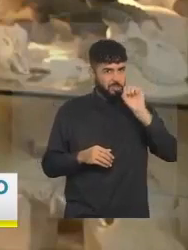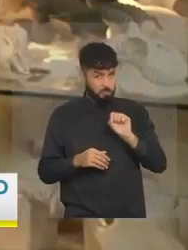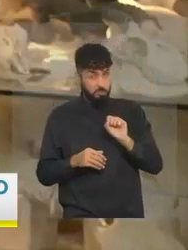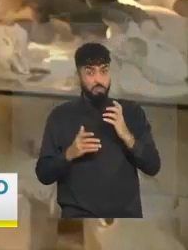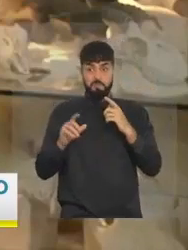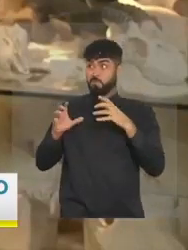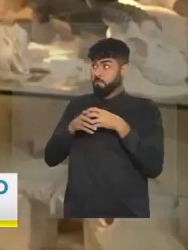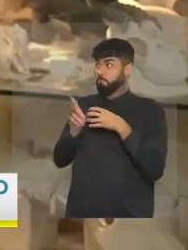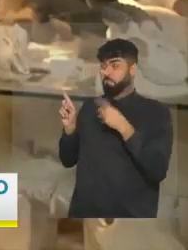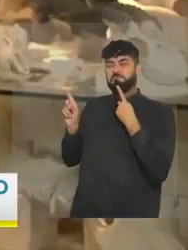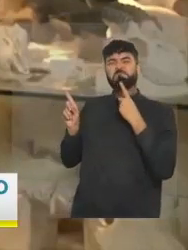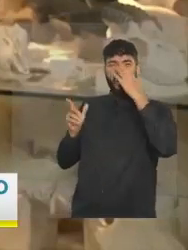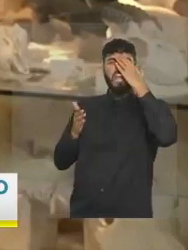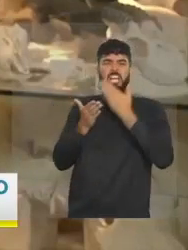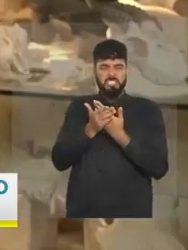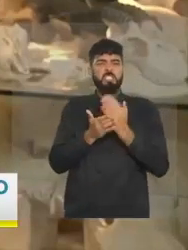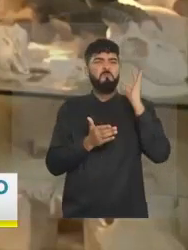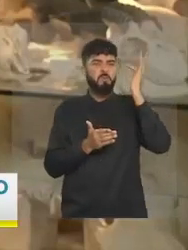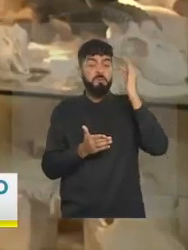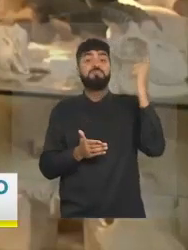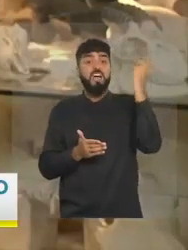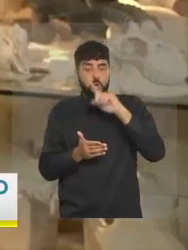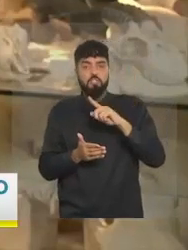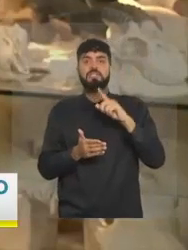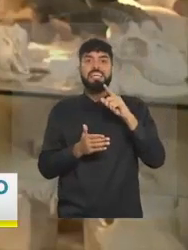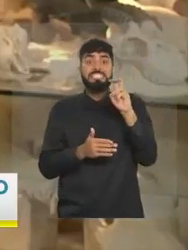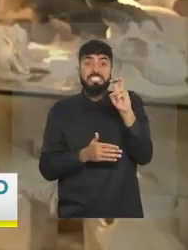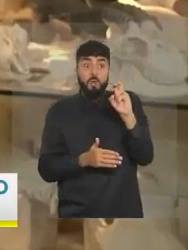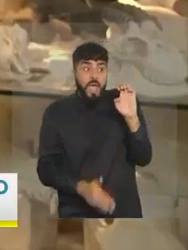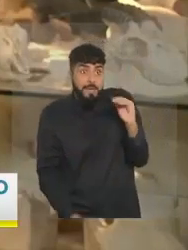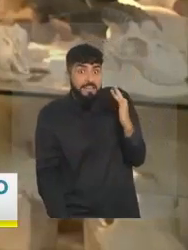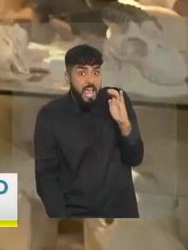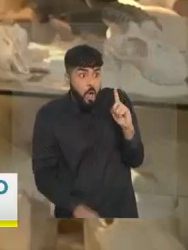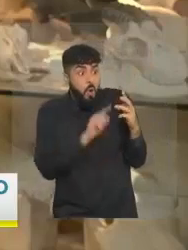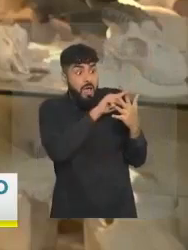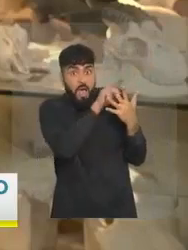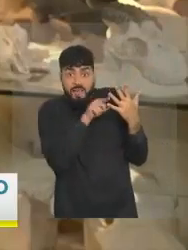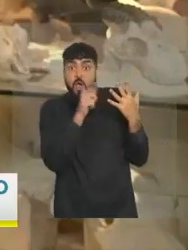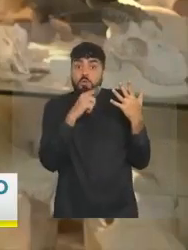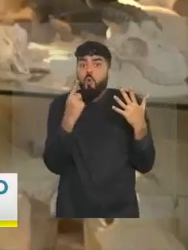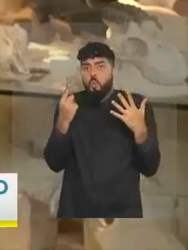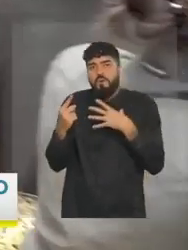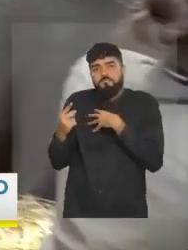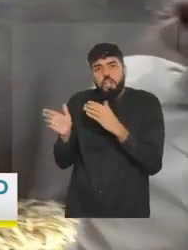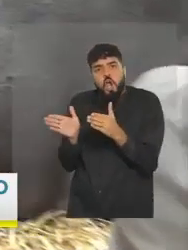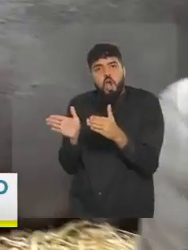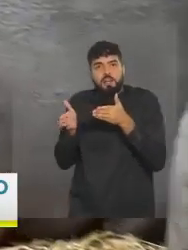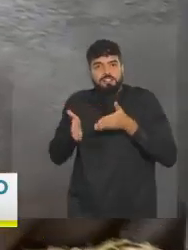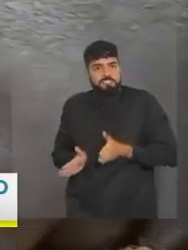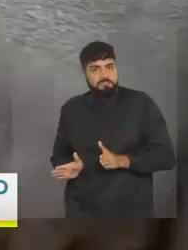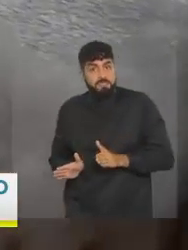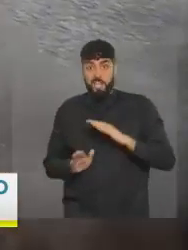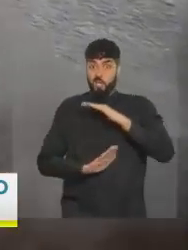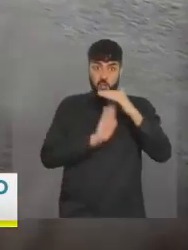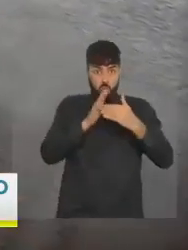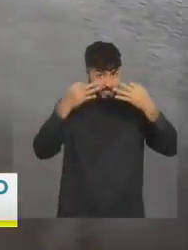estão confiantes que vão conseguir produzir um filhote desse cinco milhões a falta os esforços harmonioso se tudo der